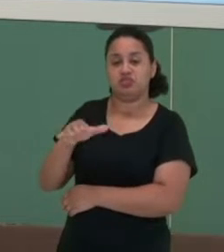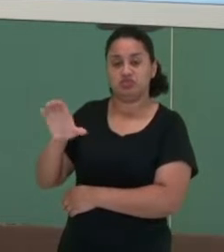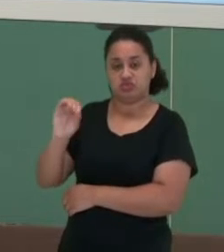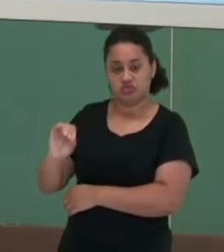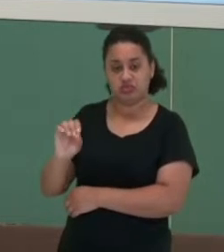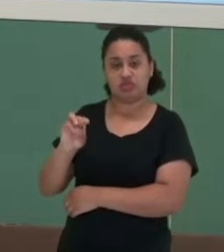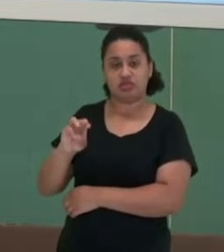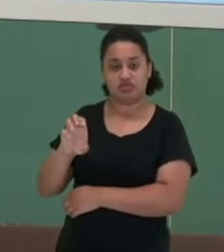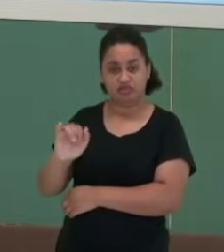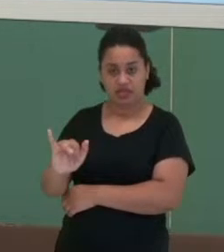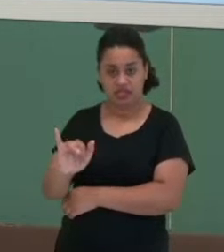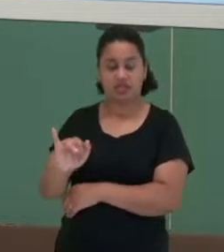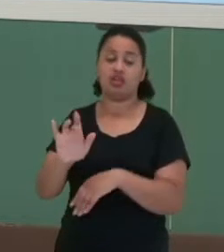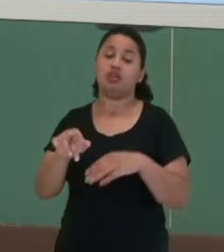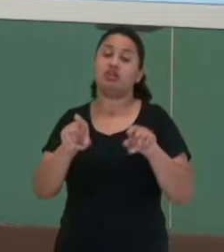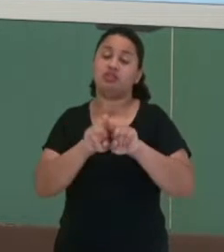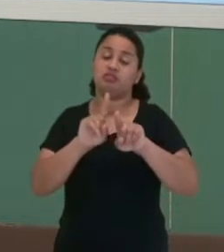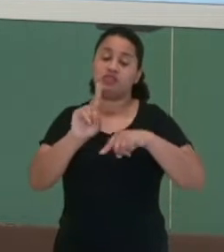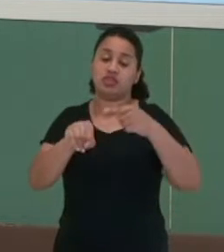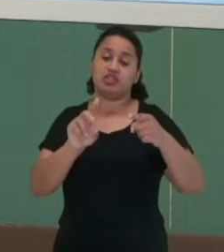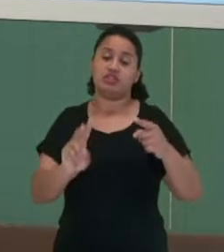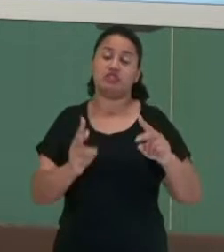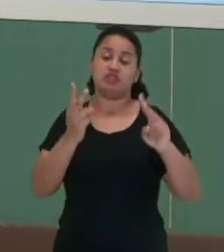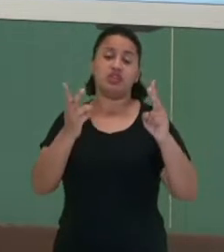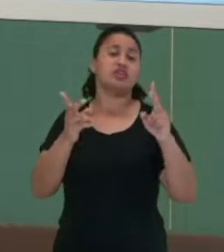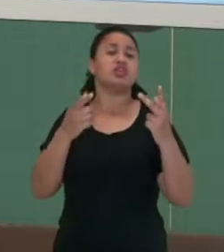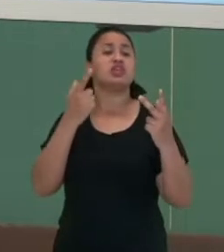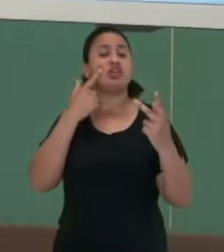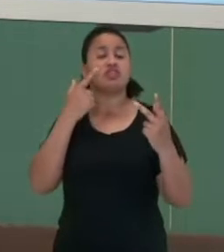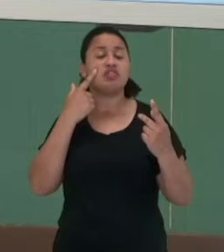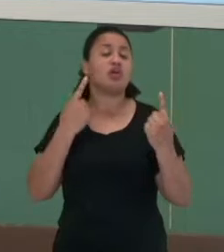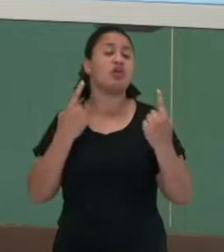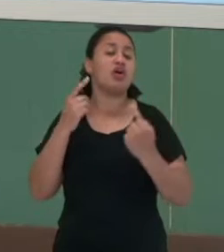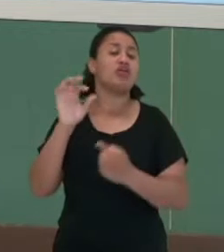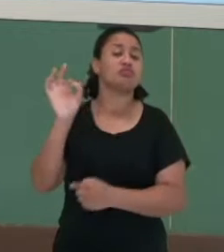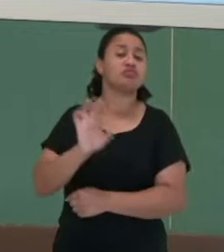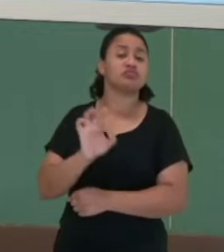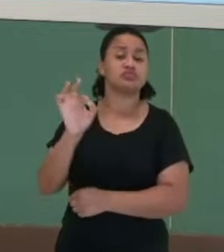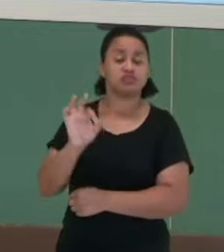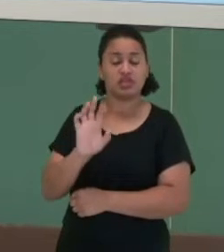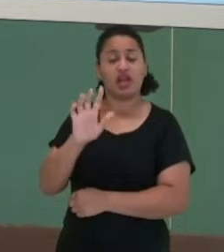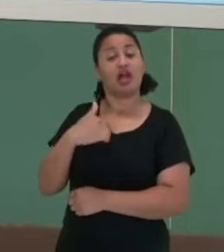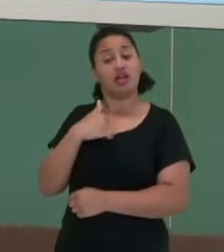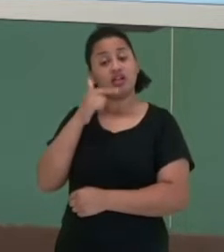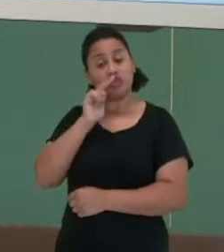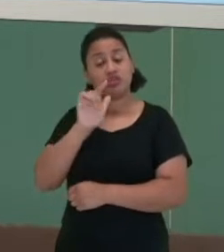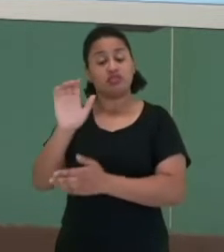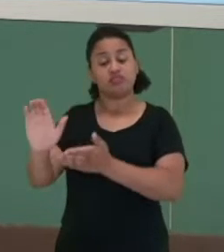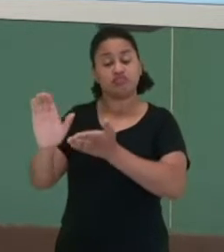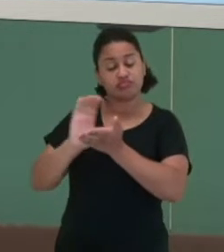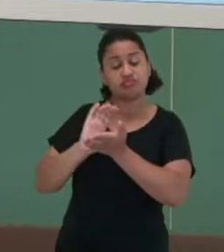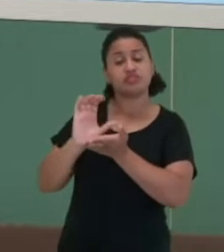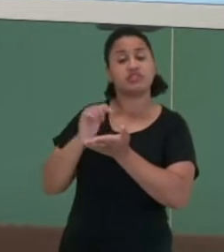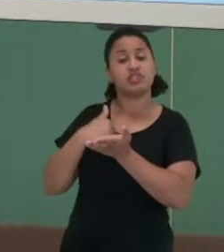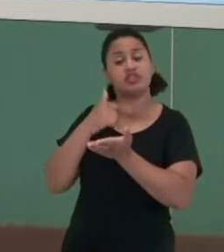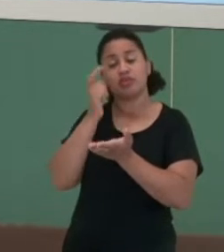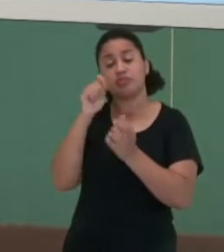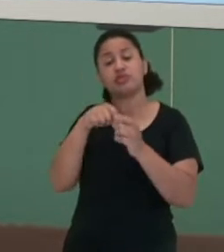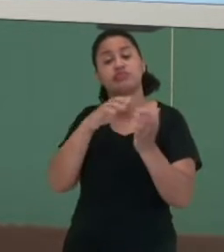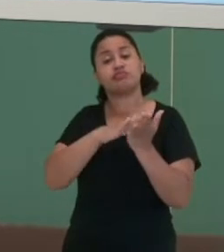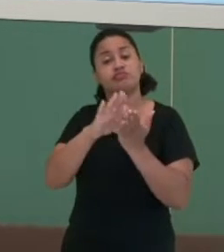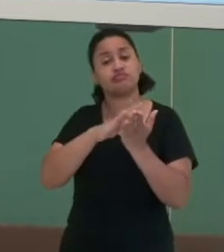e daí a partir desse valor vocês vão ver qual é a porcentagem do faturamento dele que ele vai